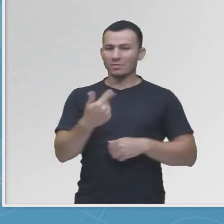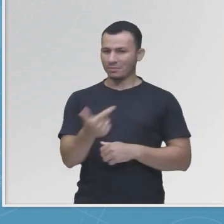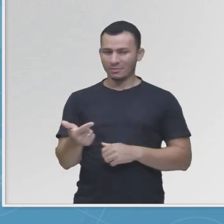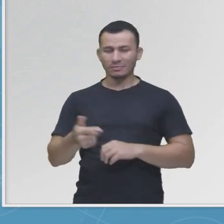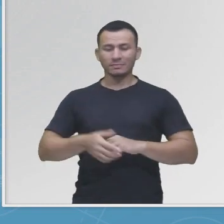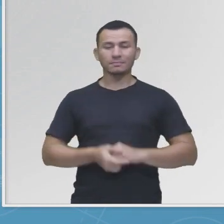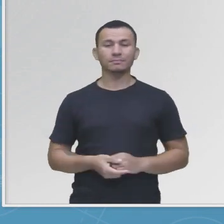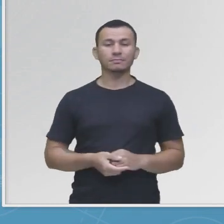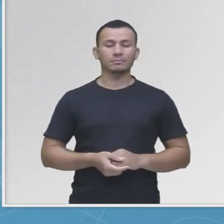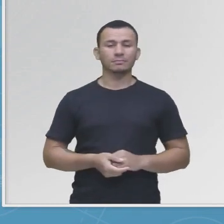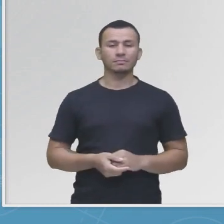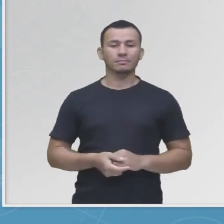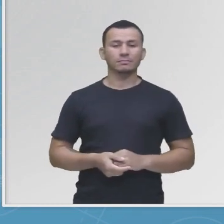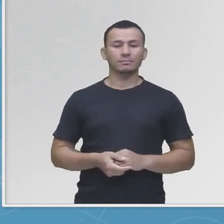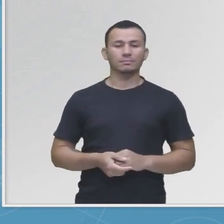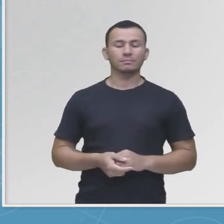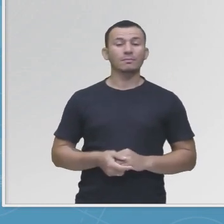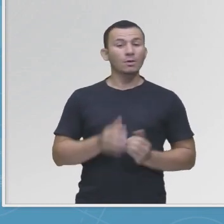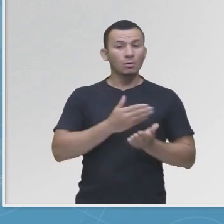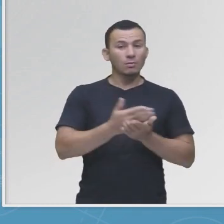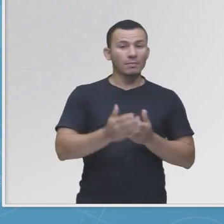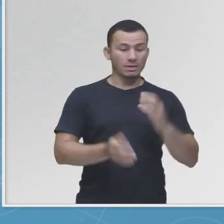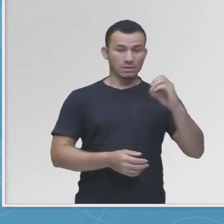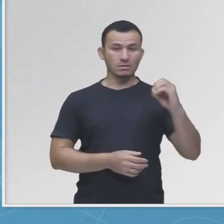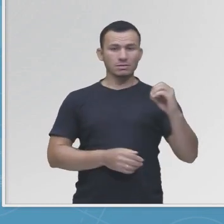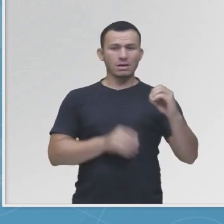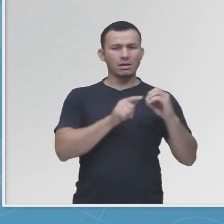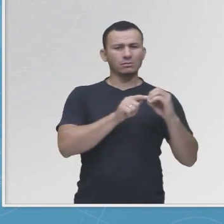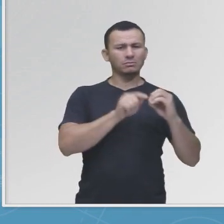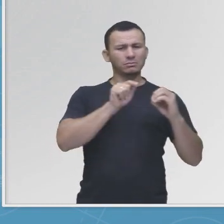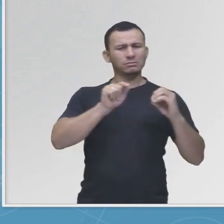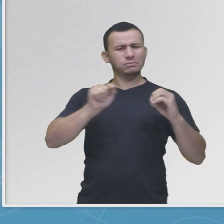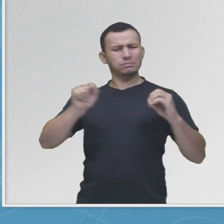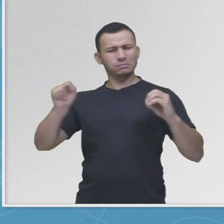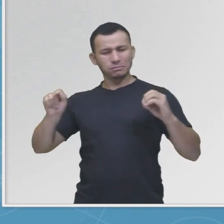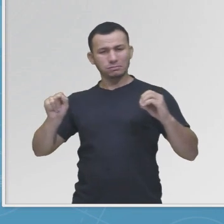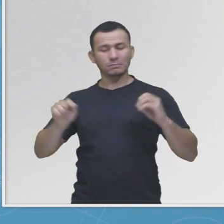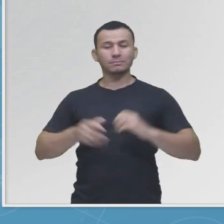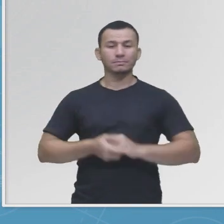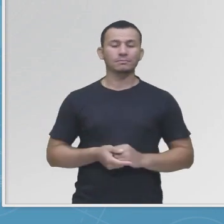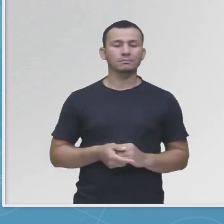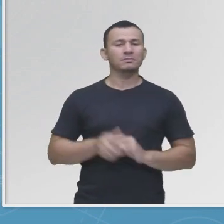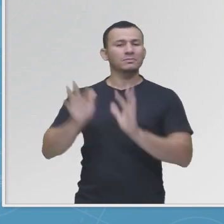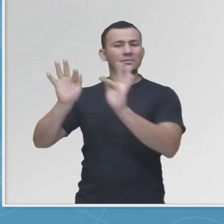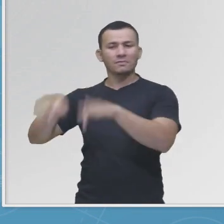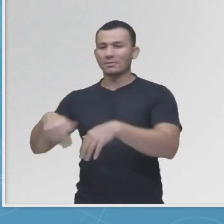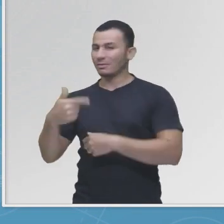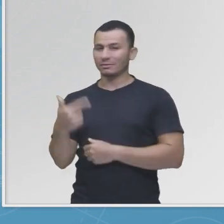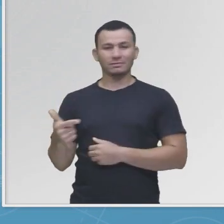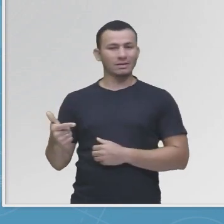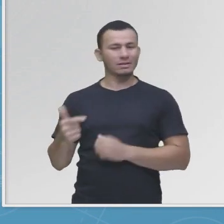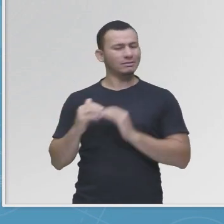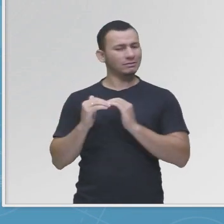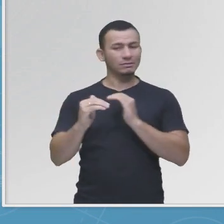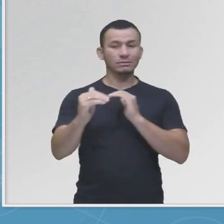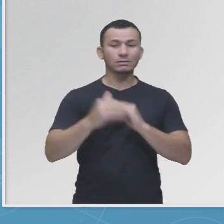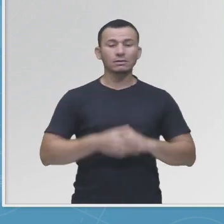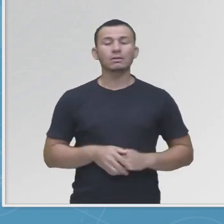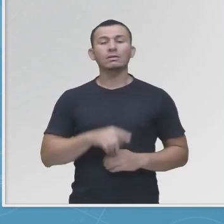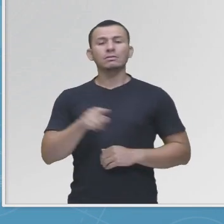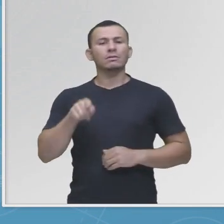Tem a origem lá no zero e não tem fim. Então, quando nós